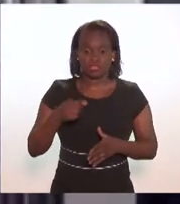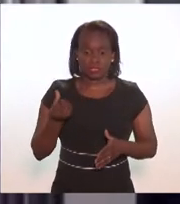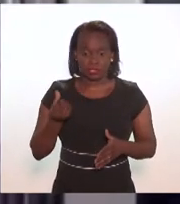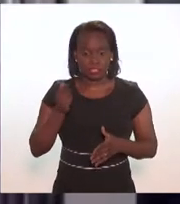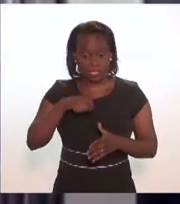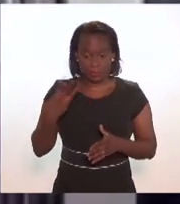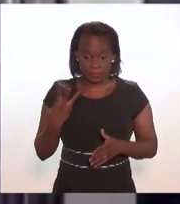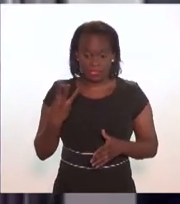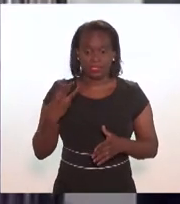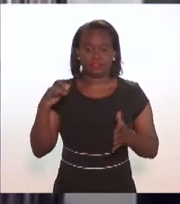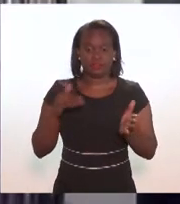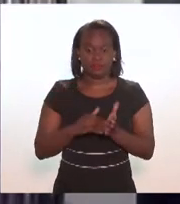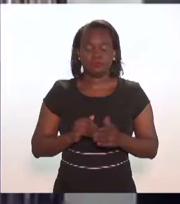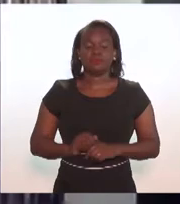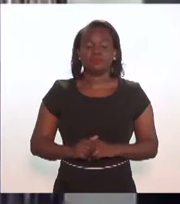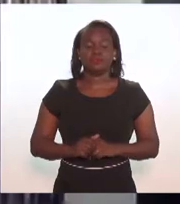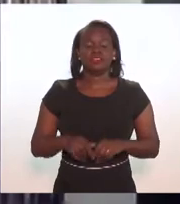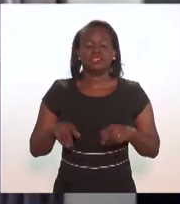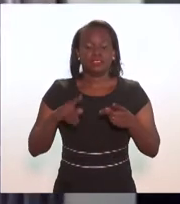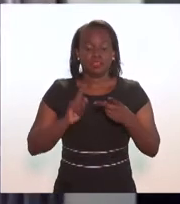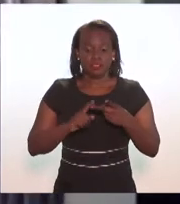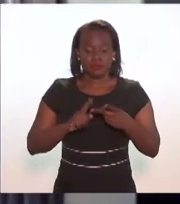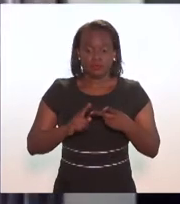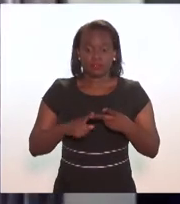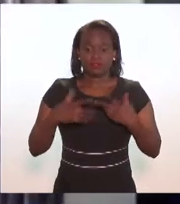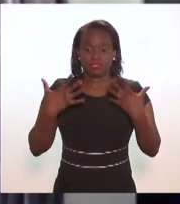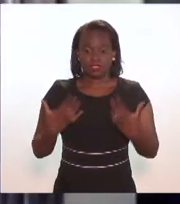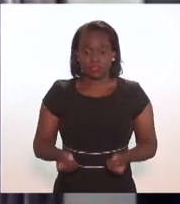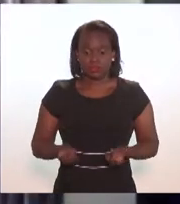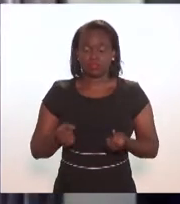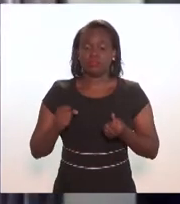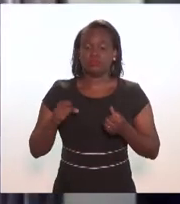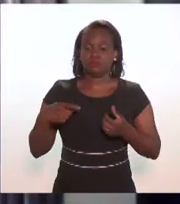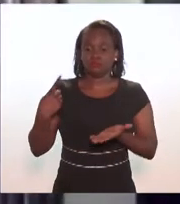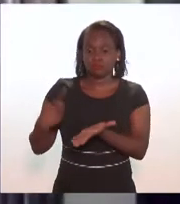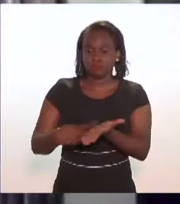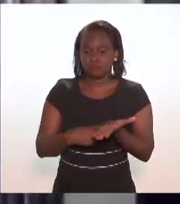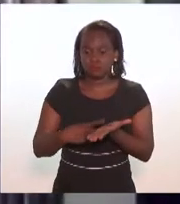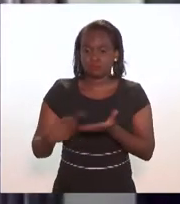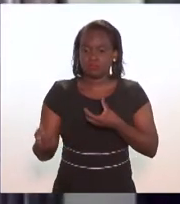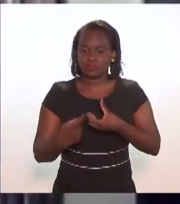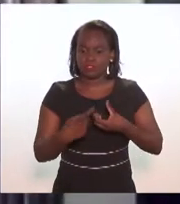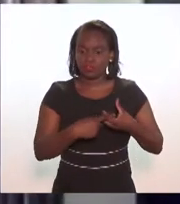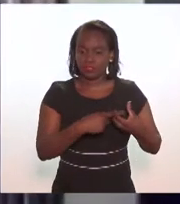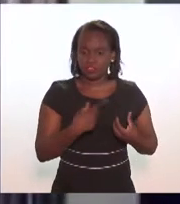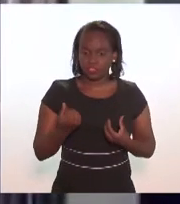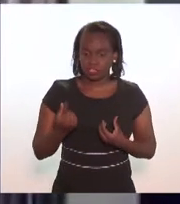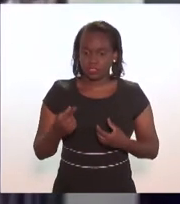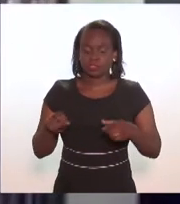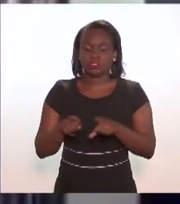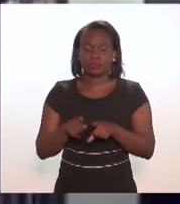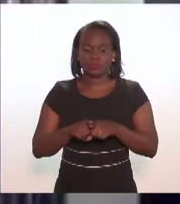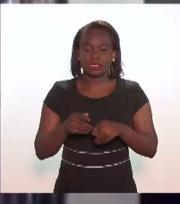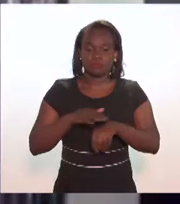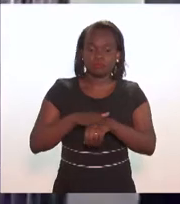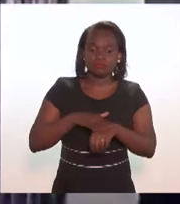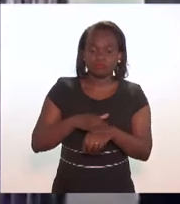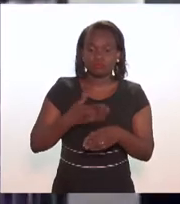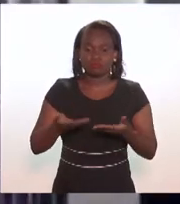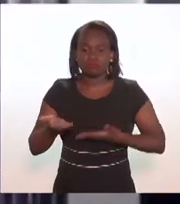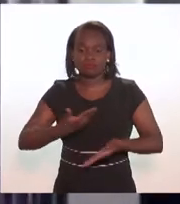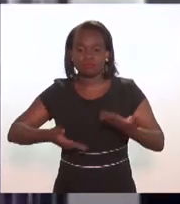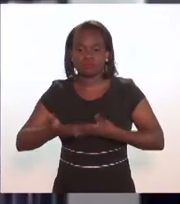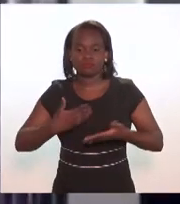trimestre. Dois, adesão ao regime de recuperação fiscal e às negociações